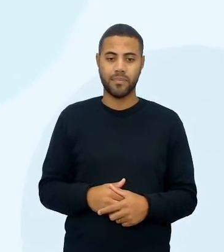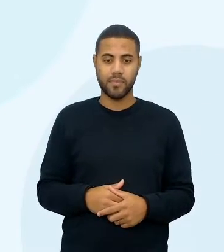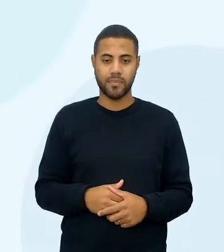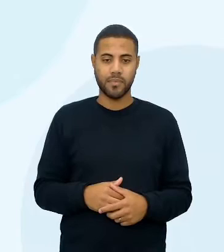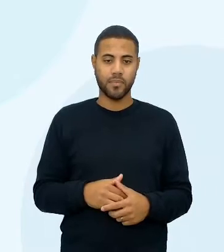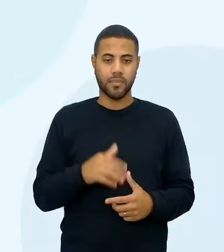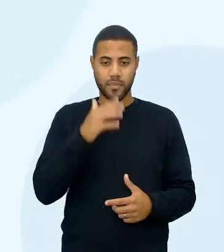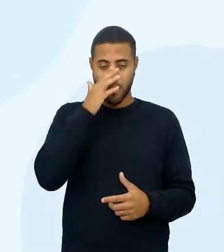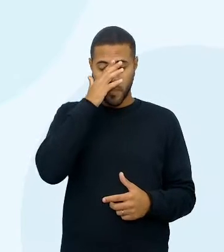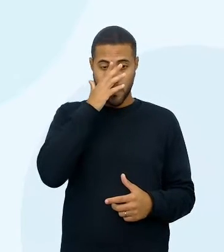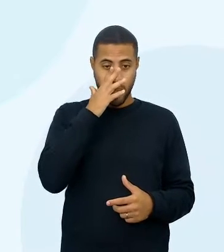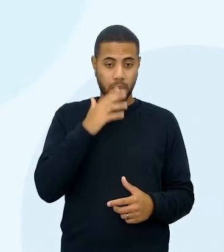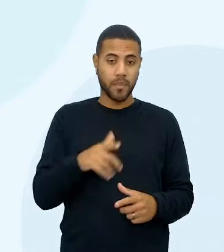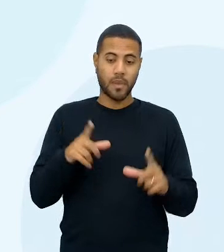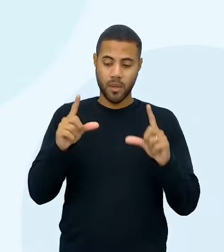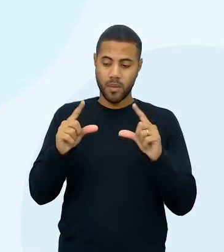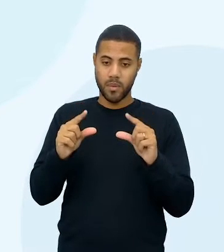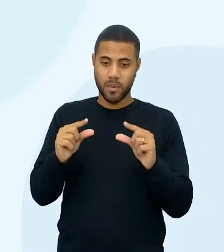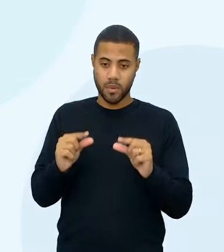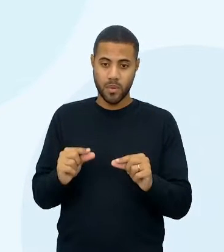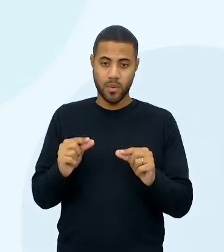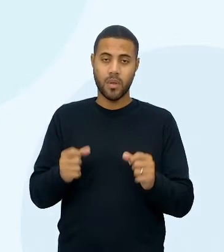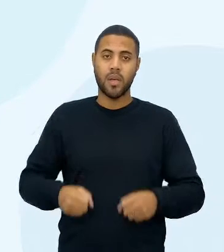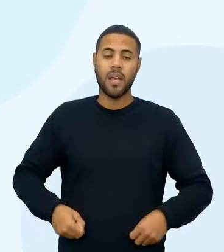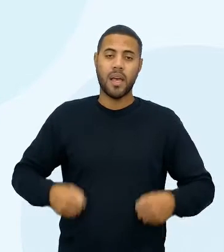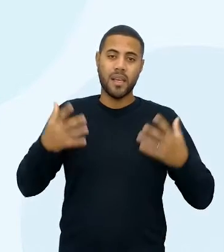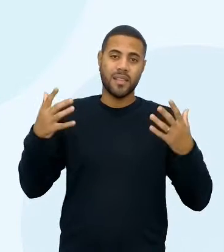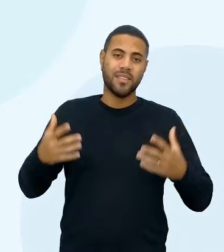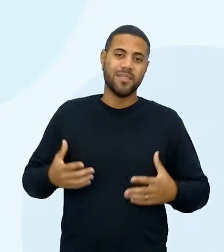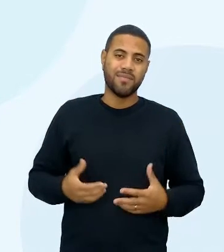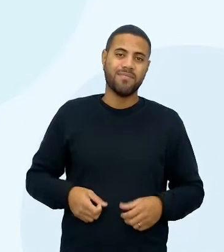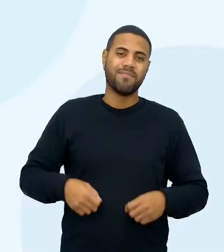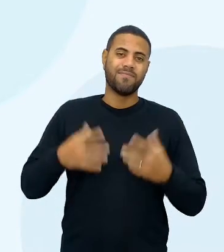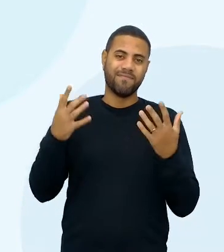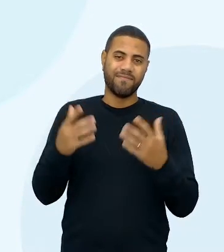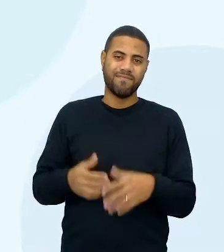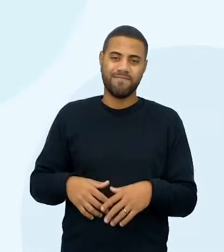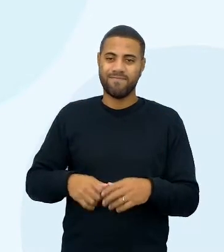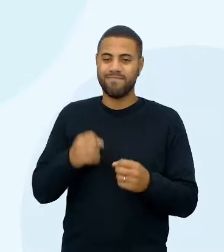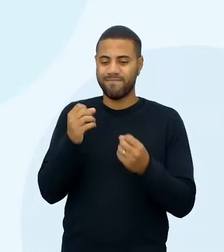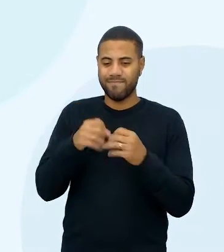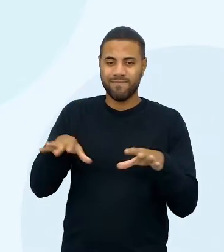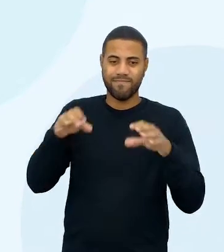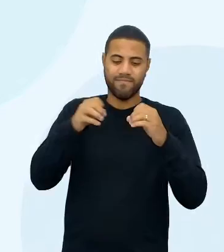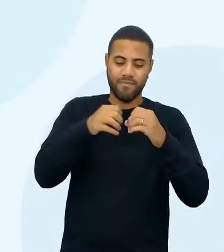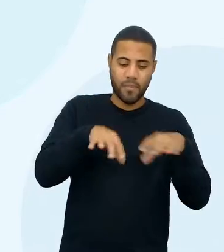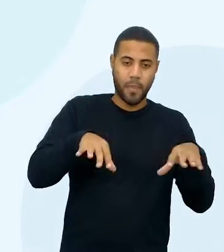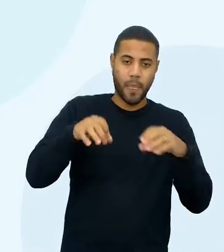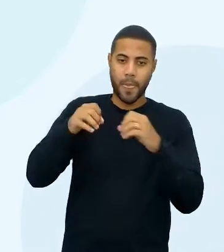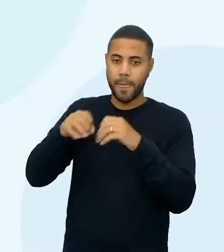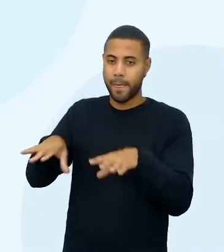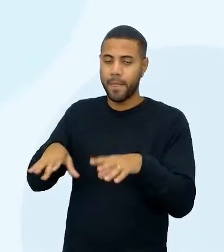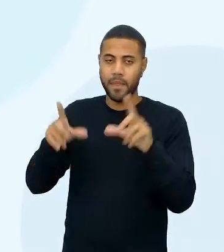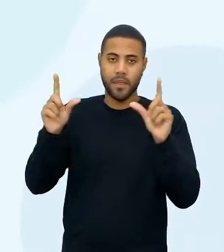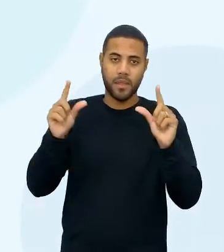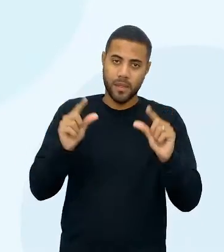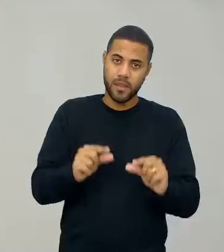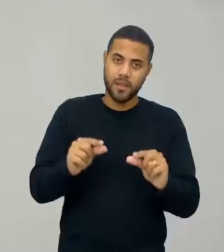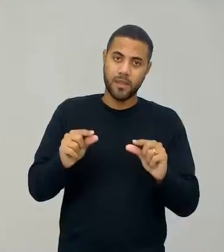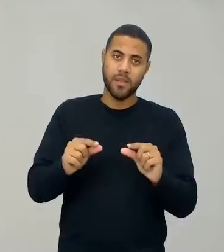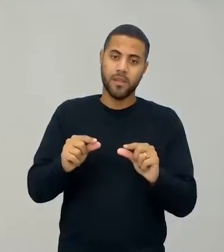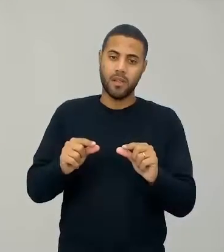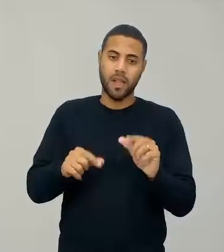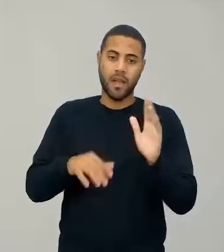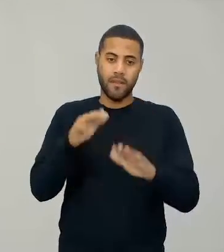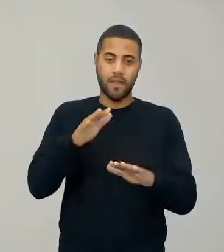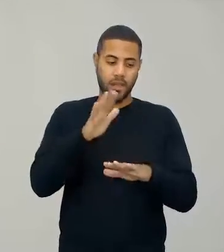Redução, né? Você tem que reduzir o seu consumo, reutilização. O que você pode utilizar de uma outra